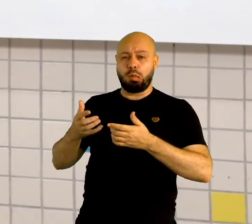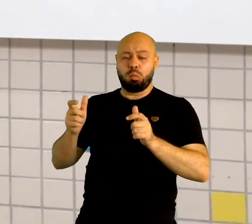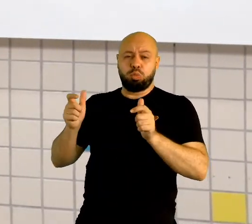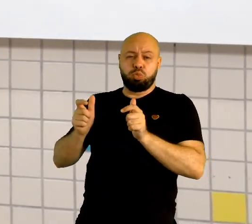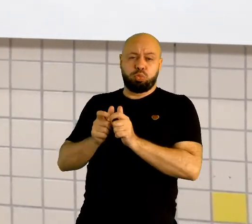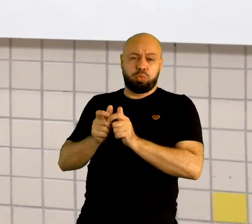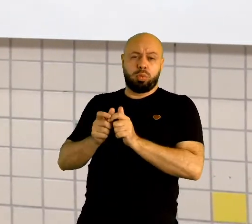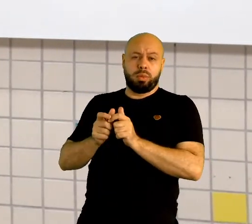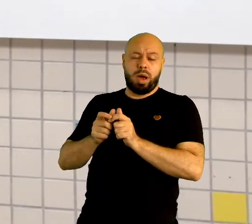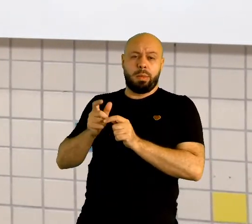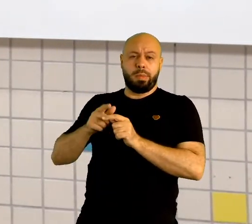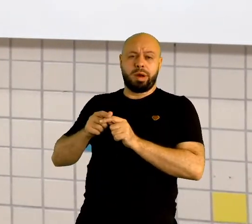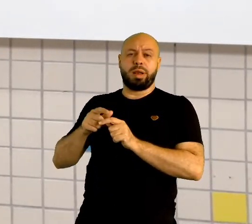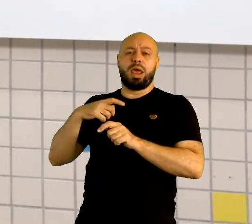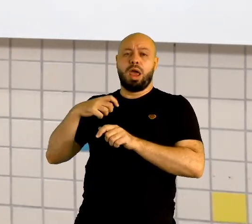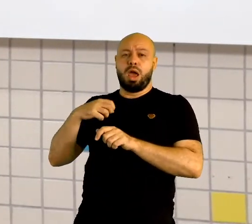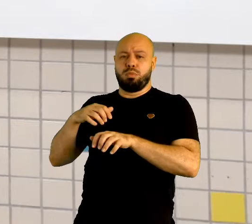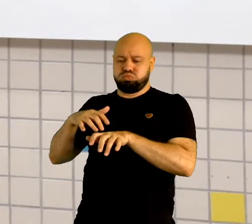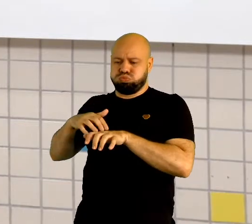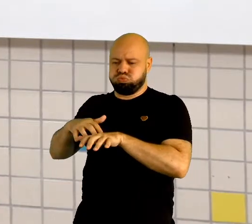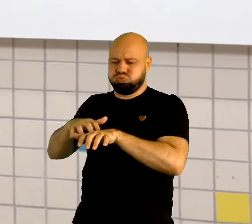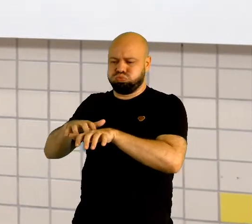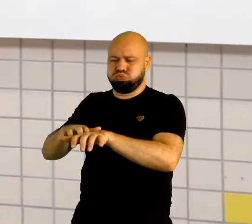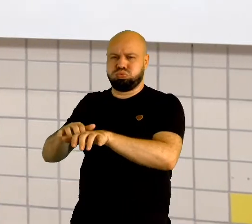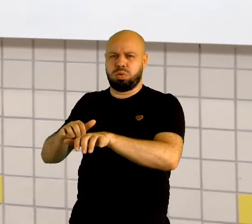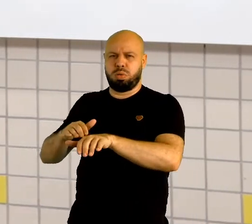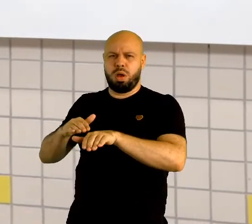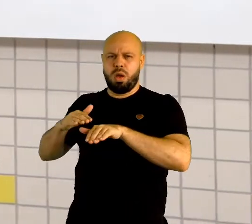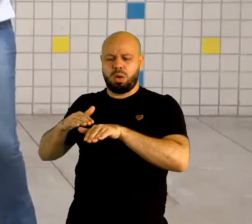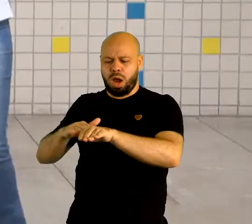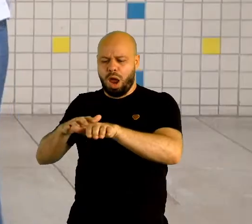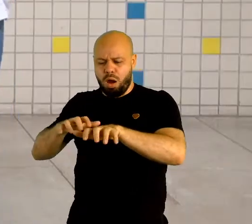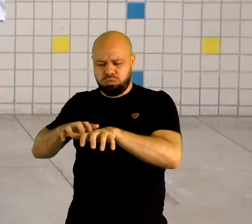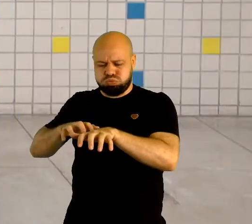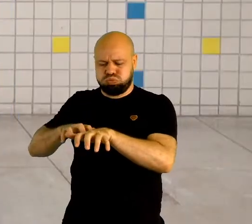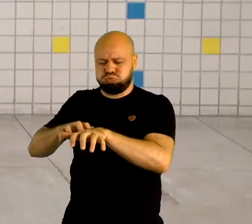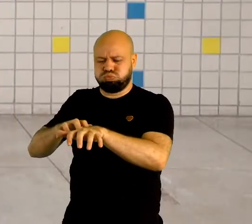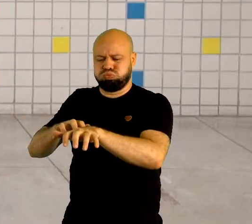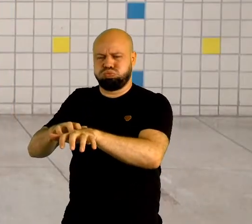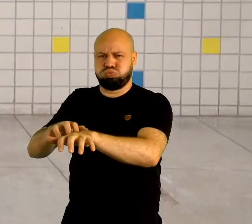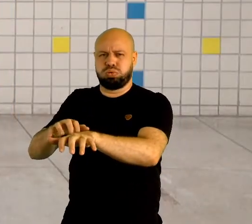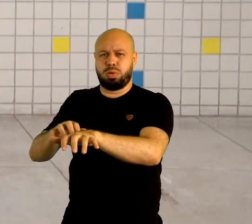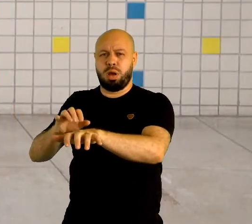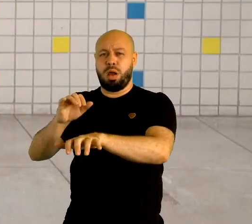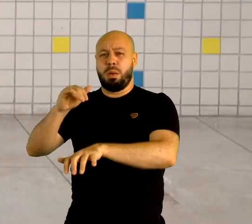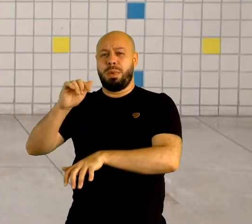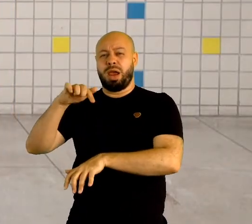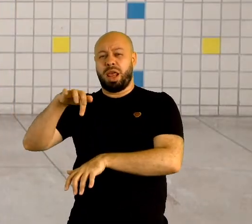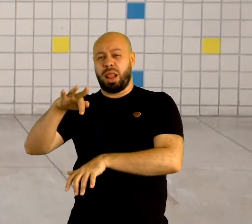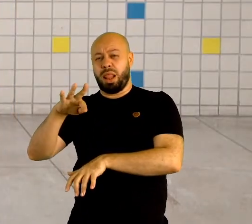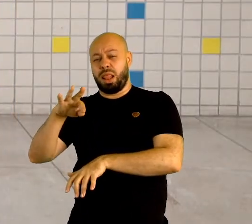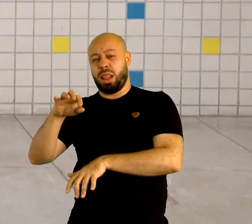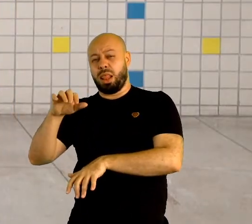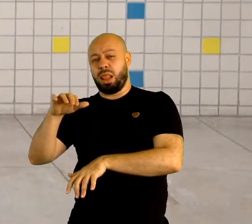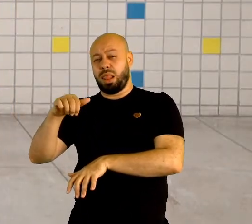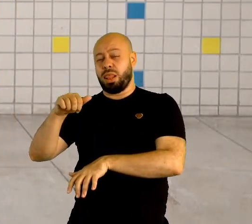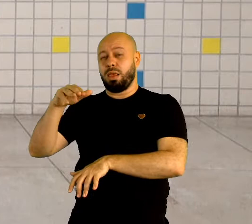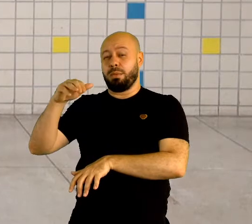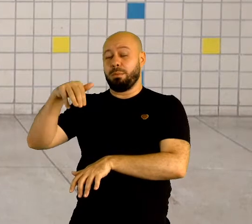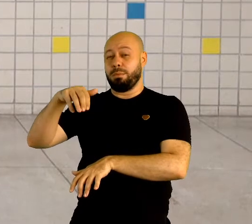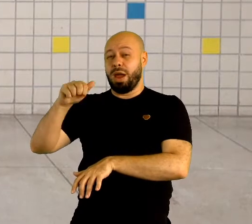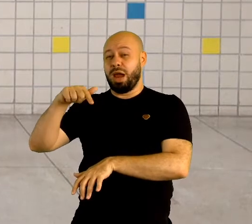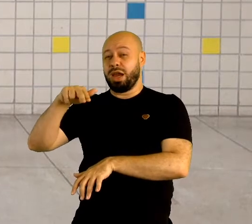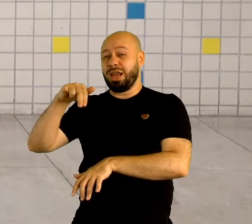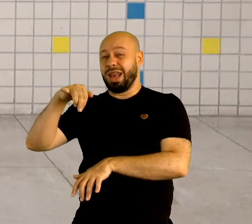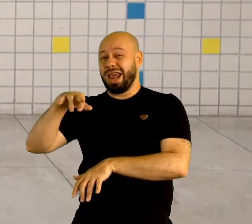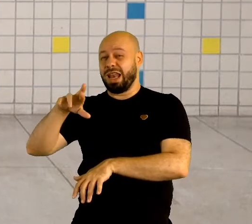fazer o quê, né? O que eles fizeram? Foram para a cidade, né? E lá na cidade eles foram em busca de